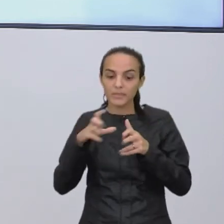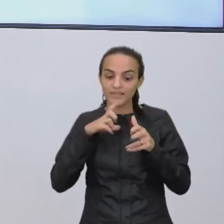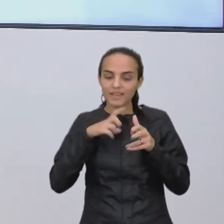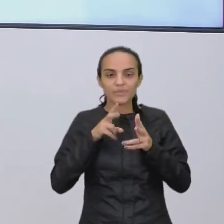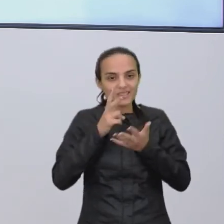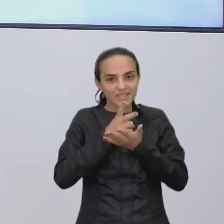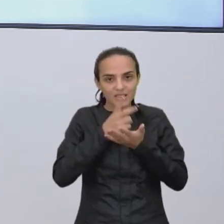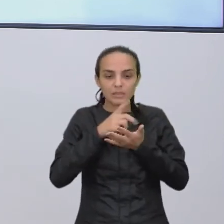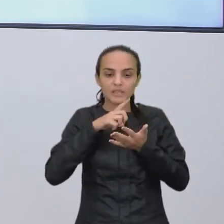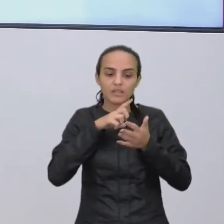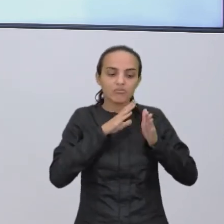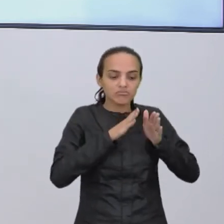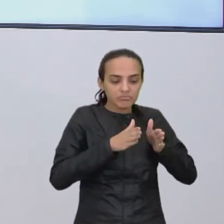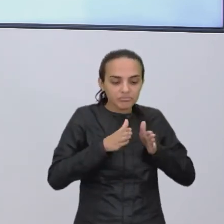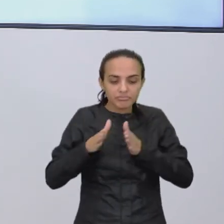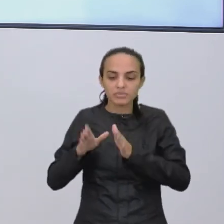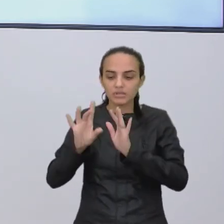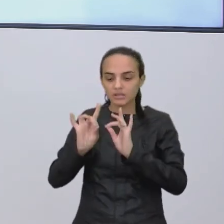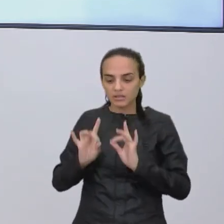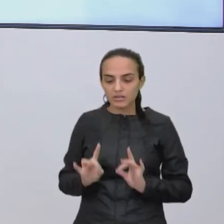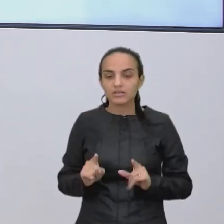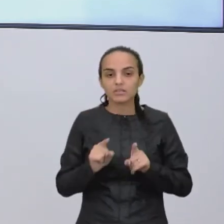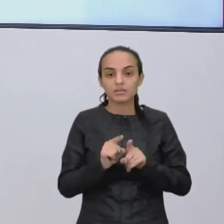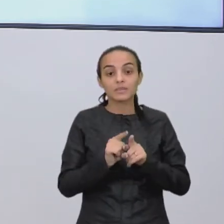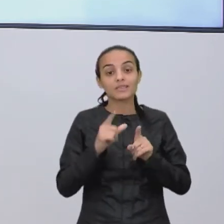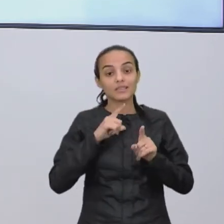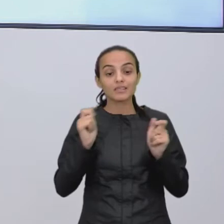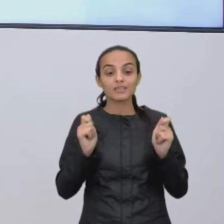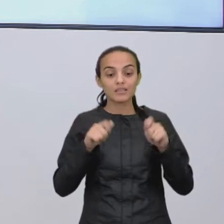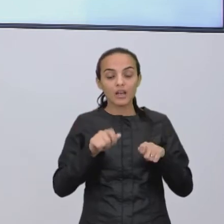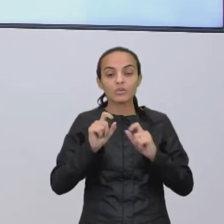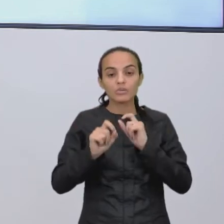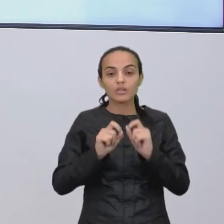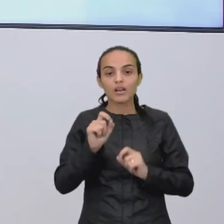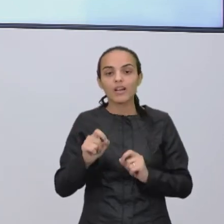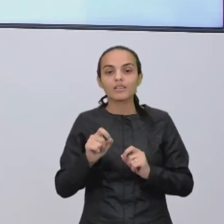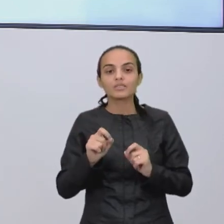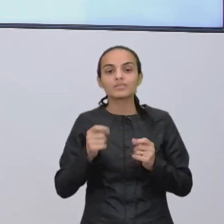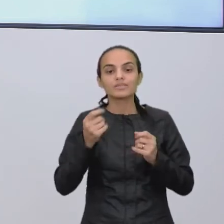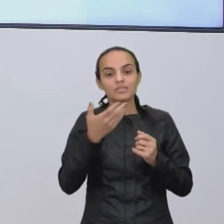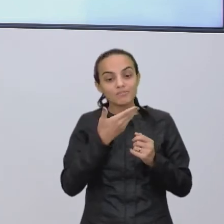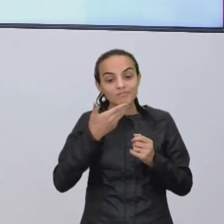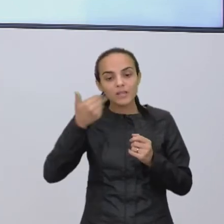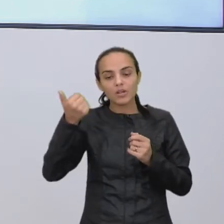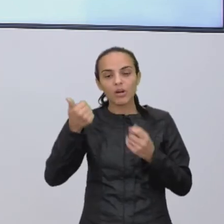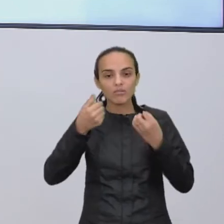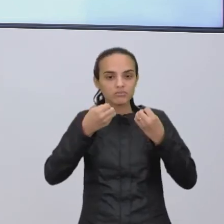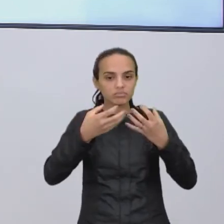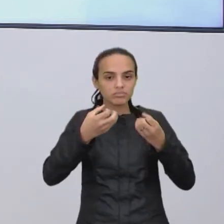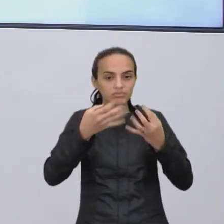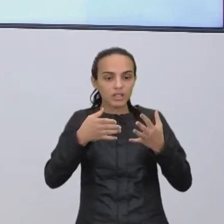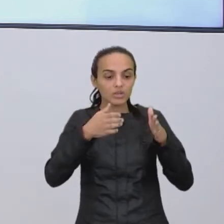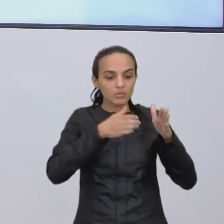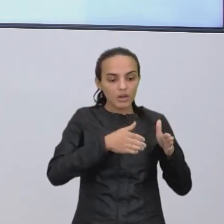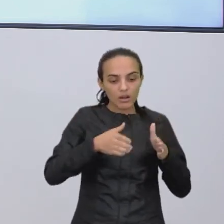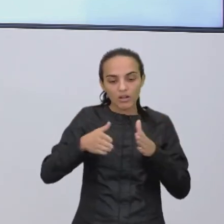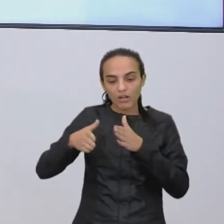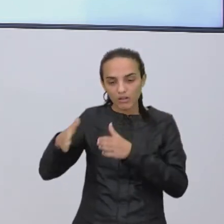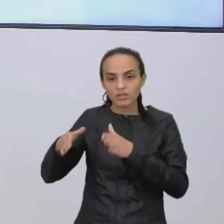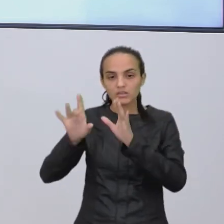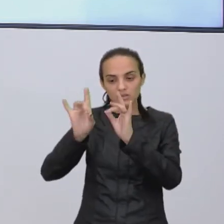uma ordem, tá? E aí também existe a possibilidade de qualificar, né, através de uma ordem,